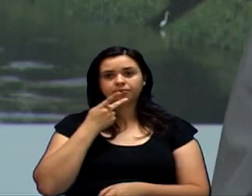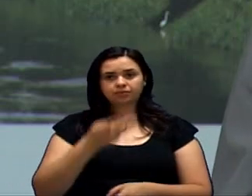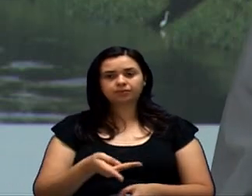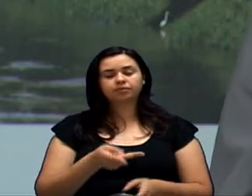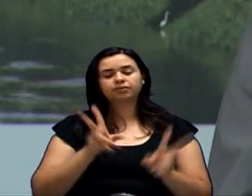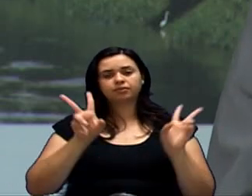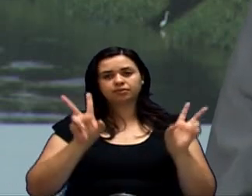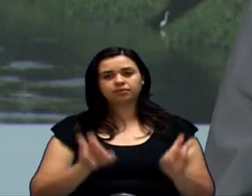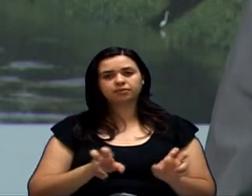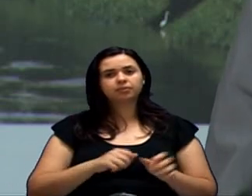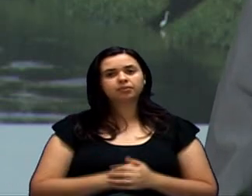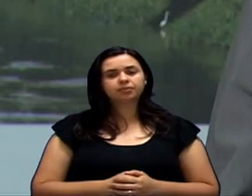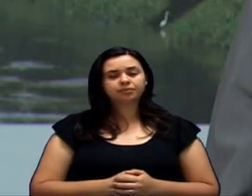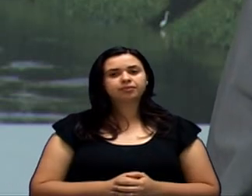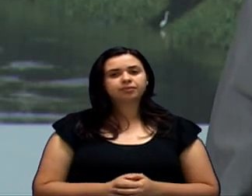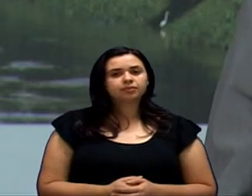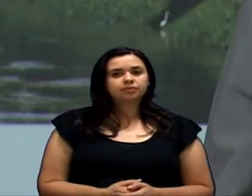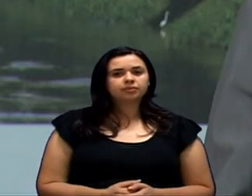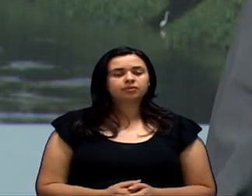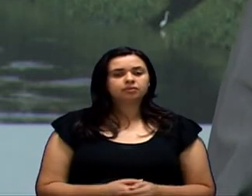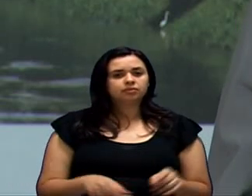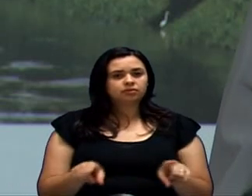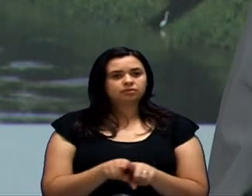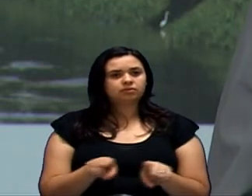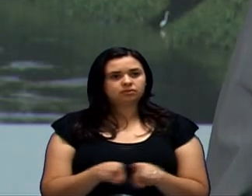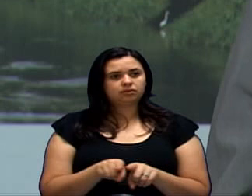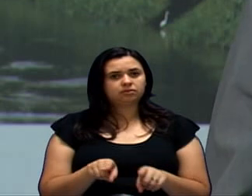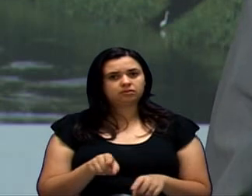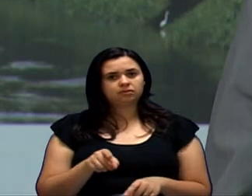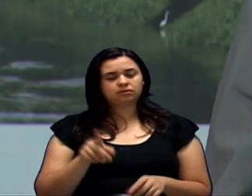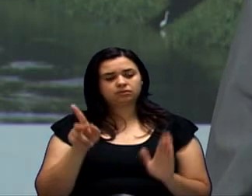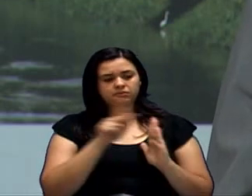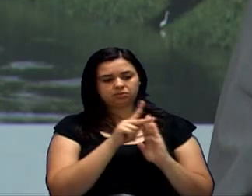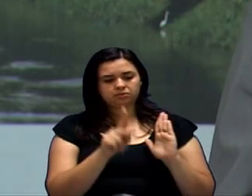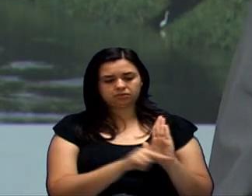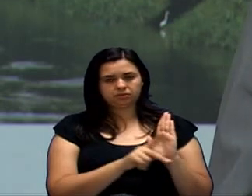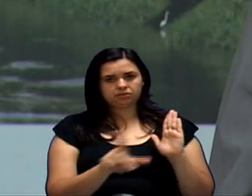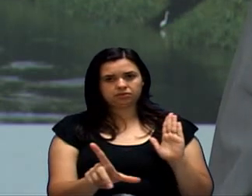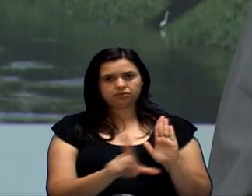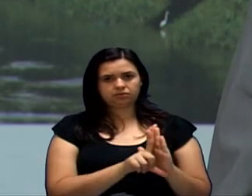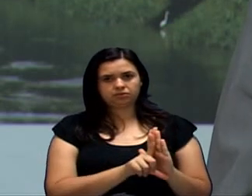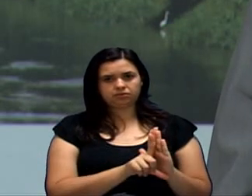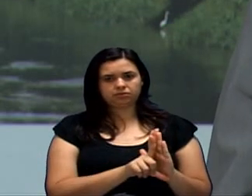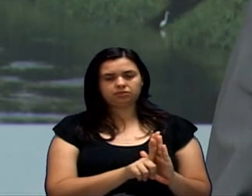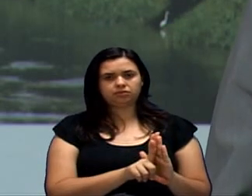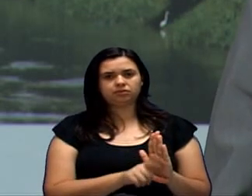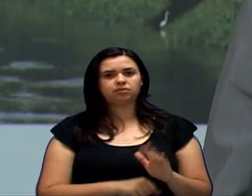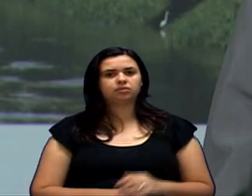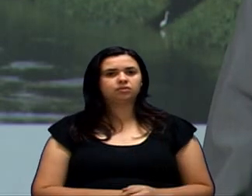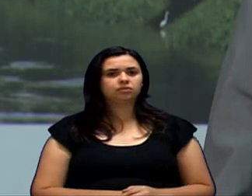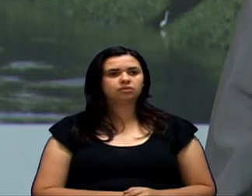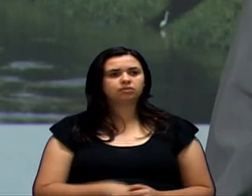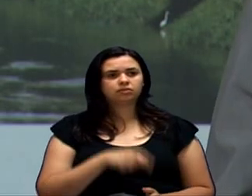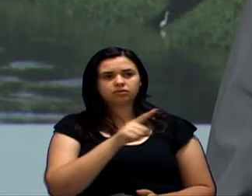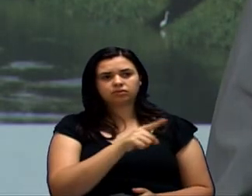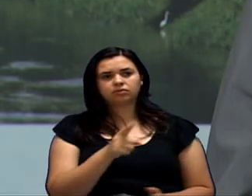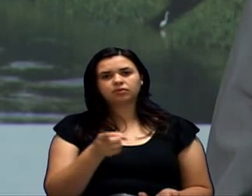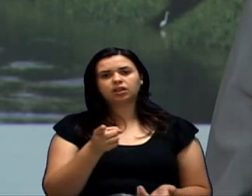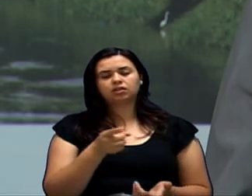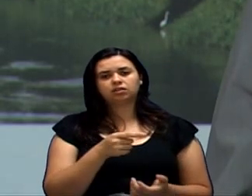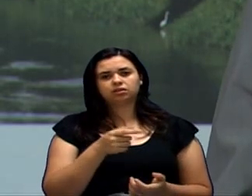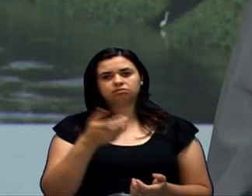por ocasião até da discussão daquele referido projeto de lei que tratou da Fundação Seguridade, eu conversei com